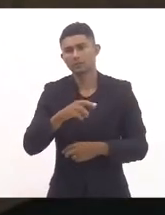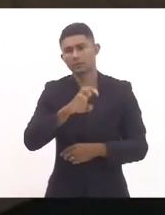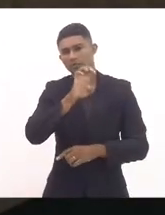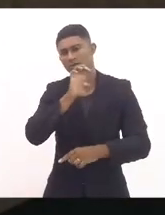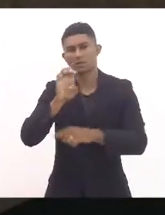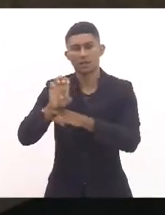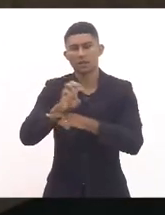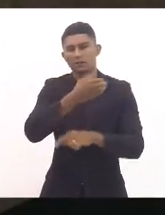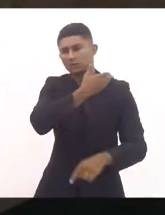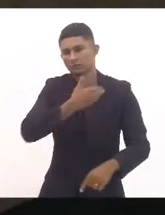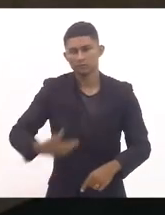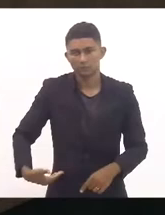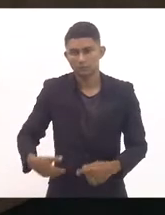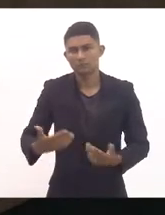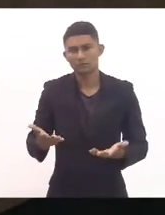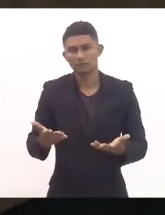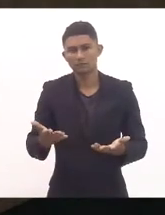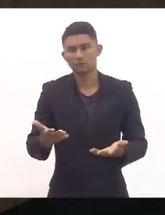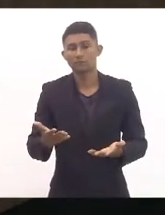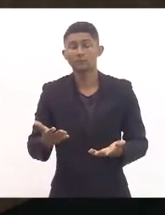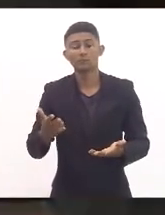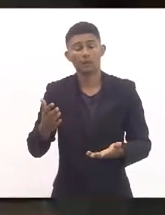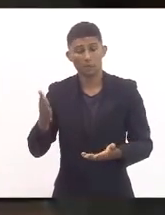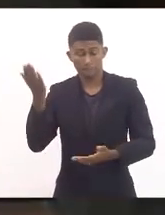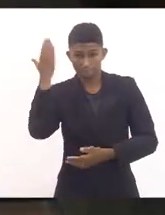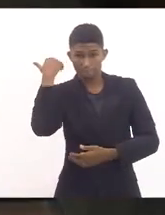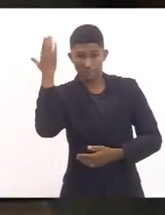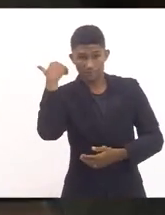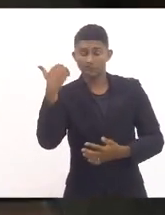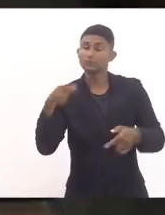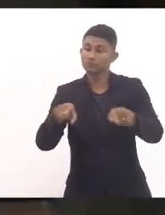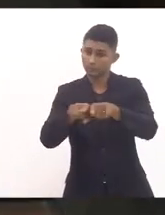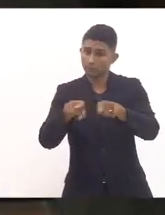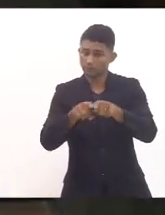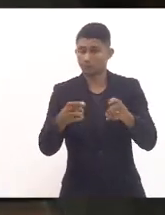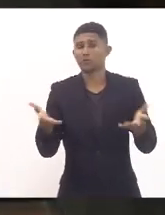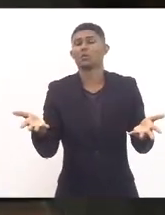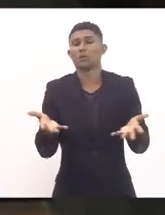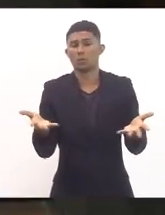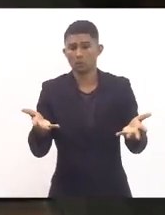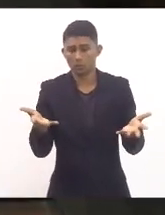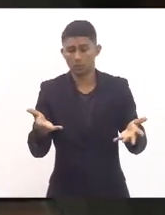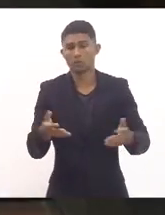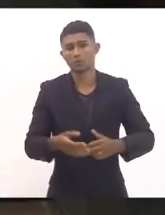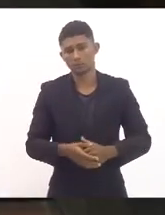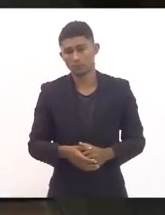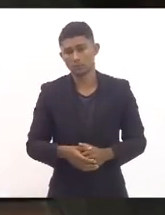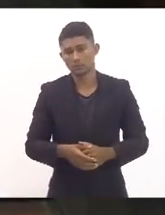Historicamente, e até nos tempos atuais, e aí que está a questão,